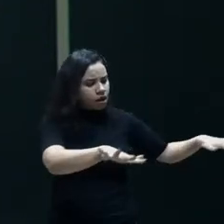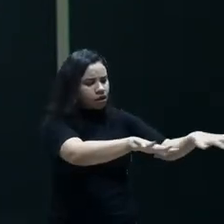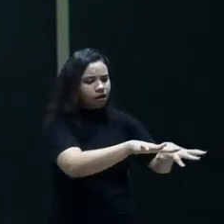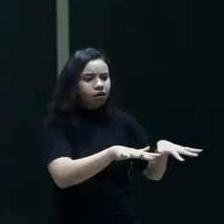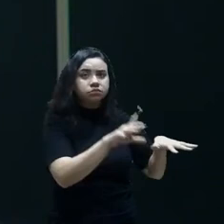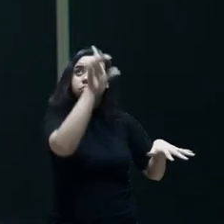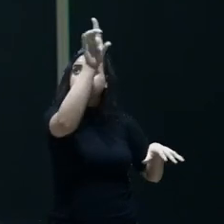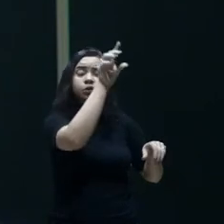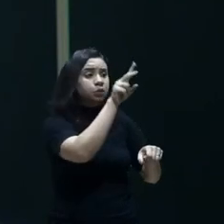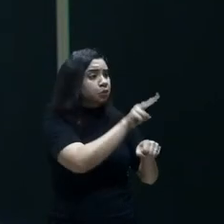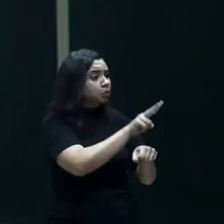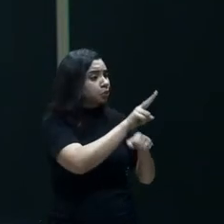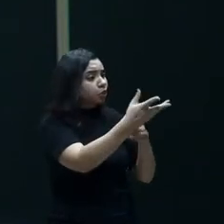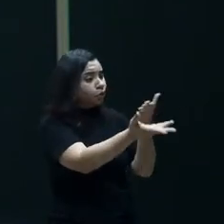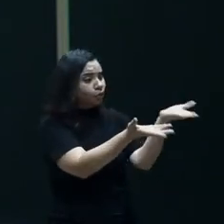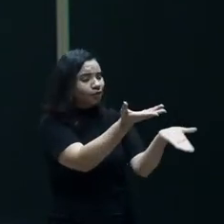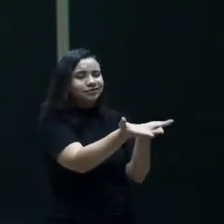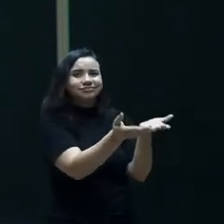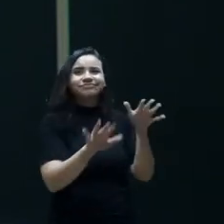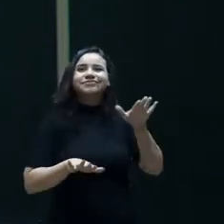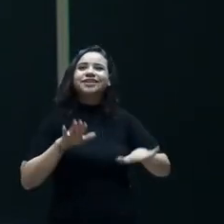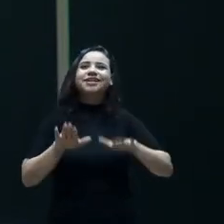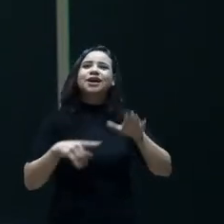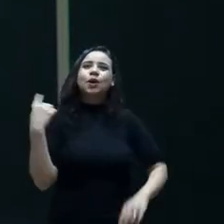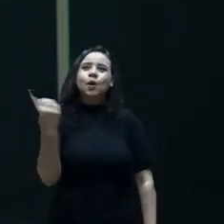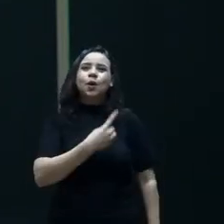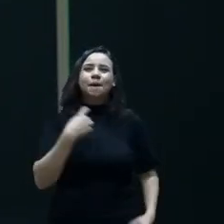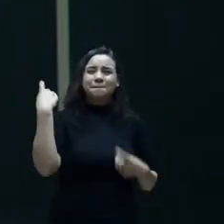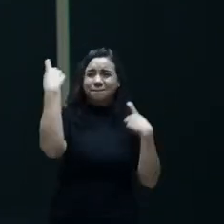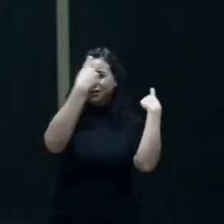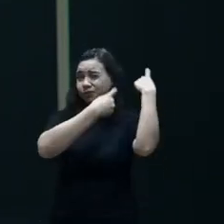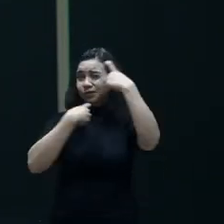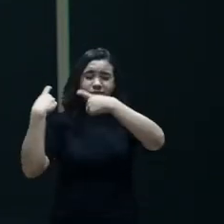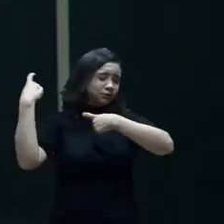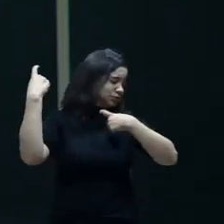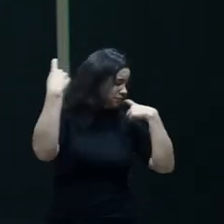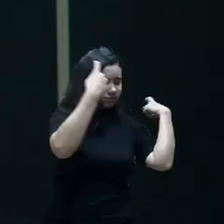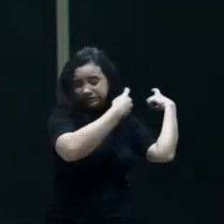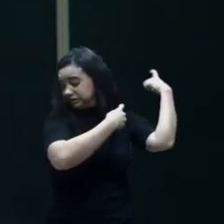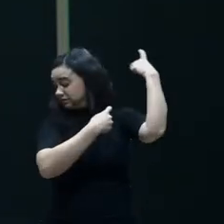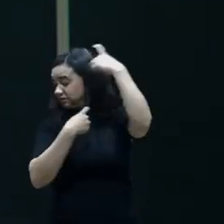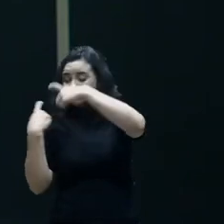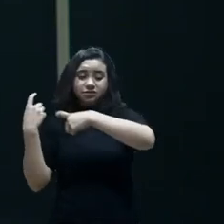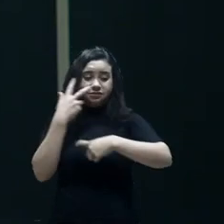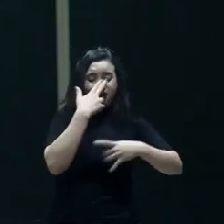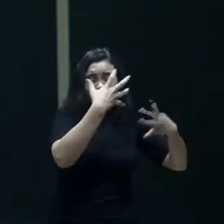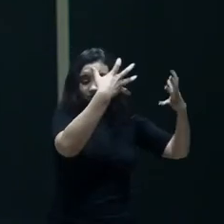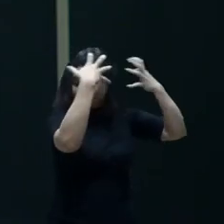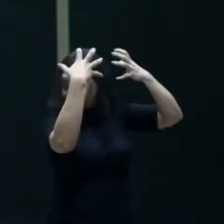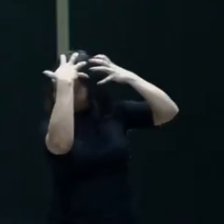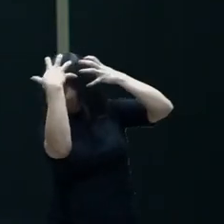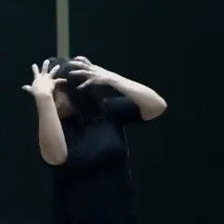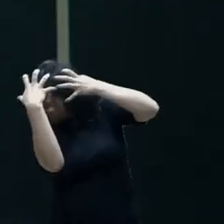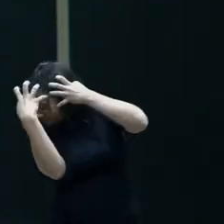nas preocupações. E isso vai sufocando. Vai sufocando. Pastor, eu coloco nas mãos